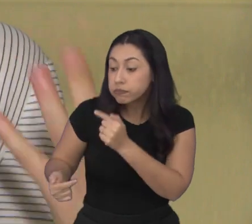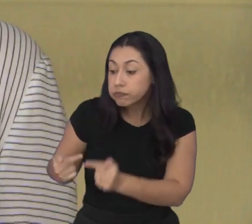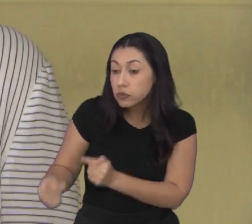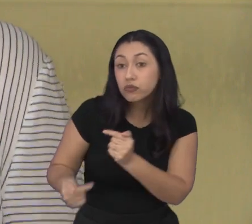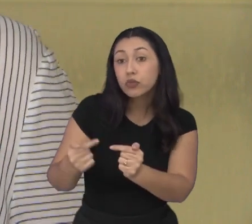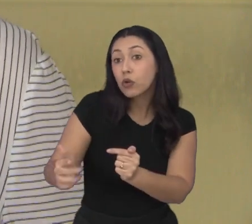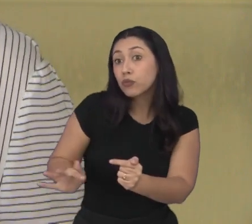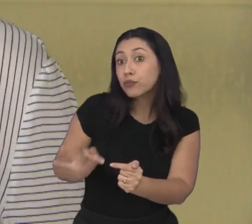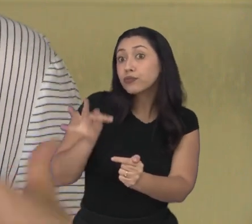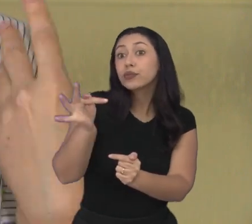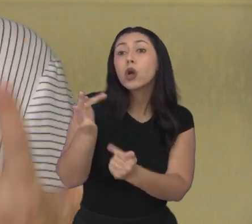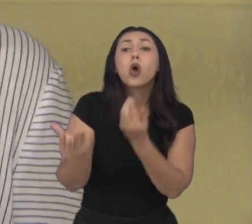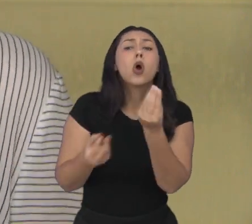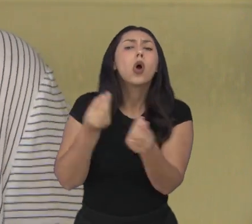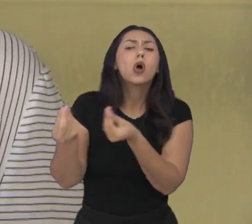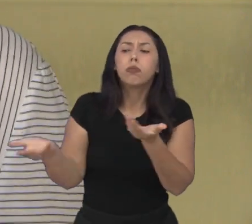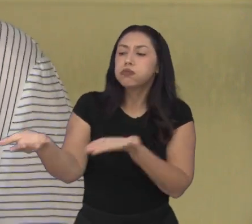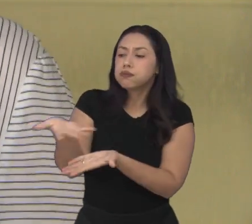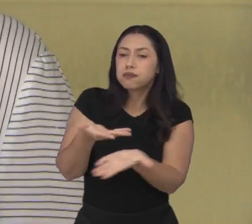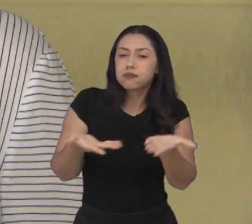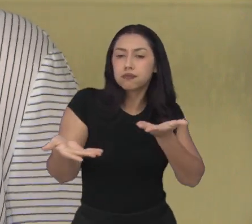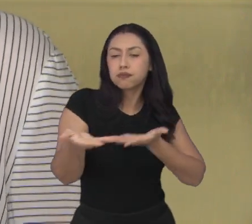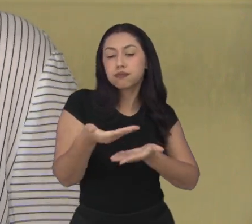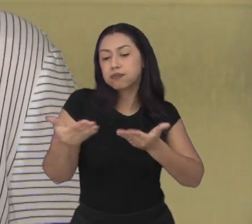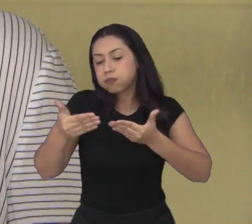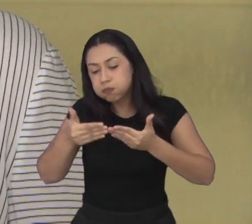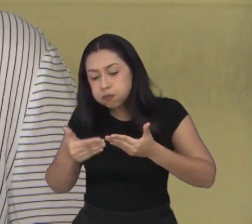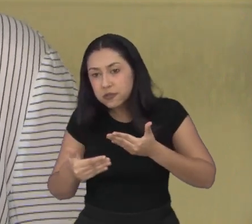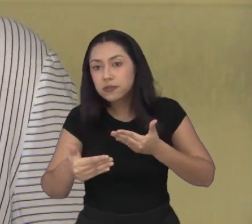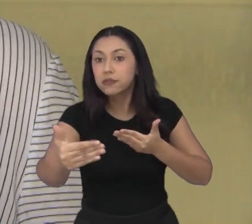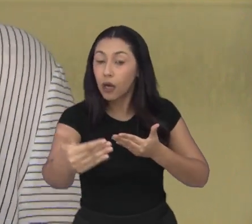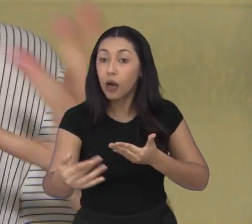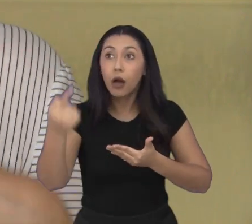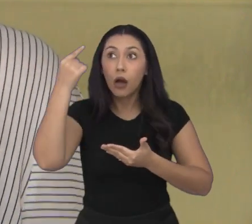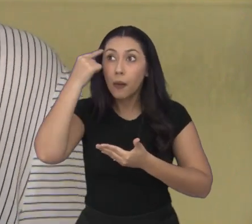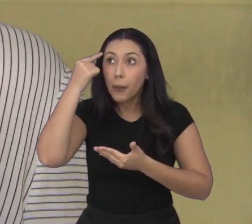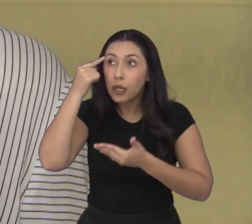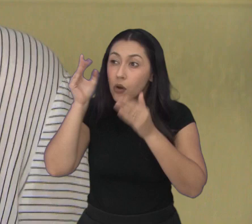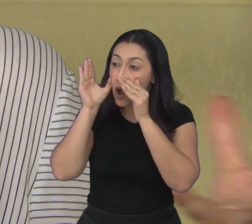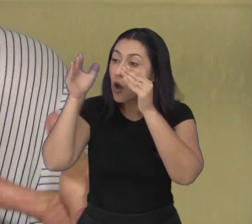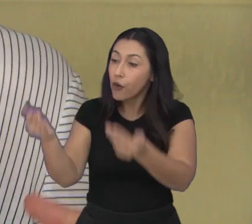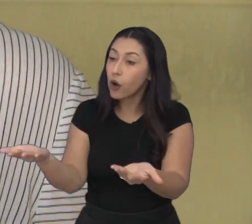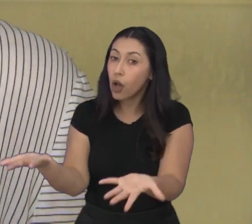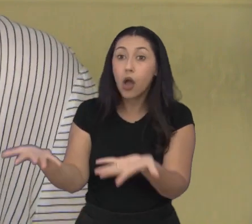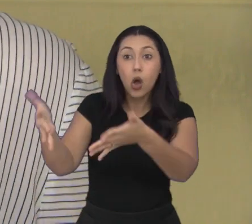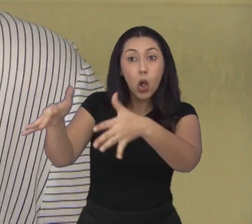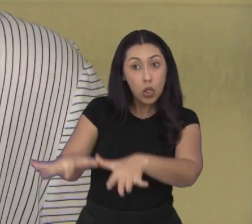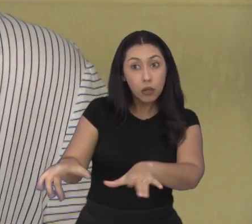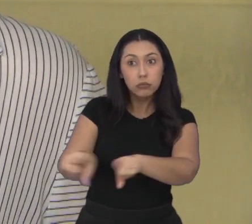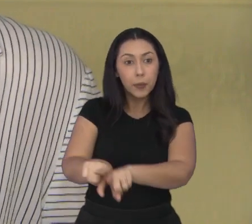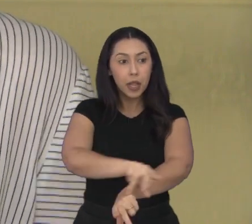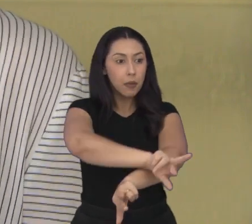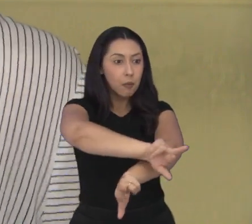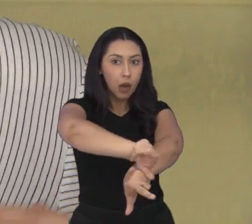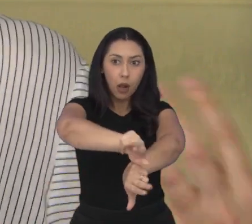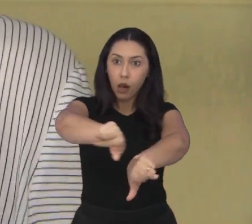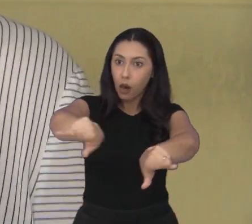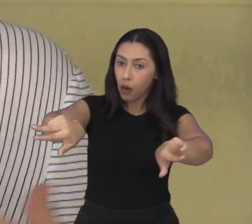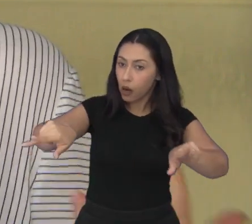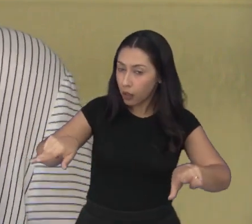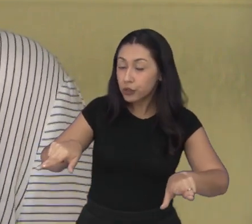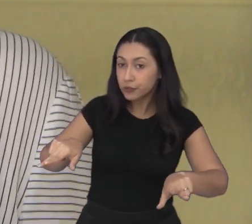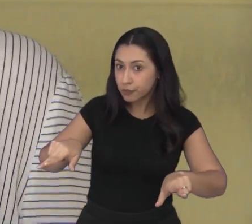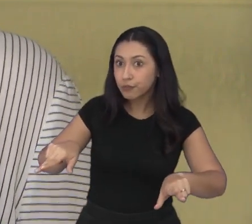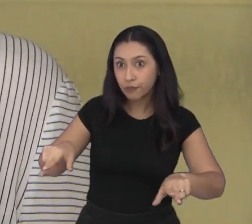para gerações que estão vindo, como a gente vai querer conviver a partir de agora, pensando em inclusão, pensando nas diferenças que